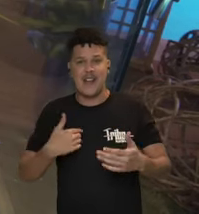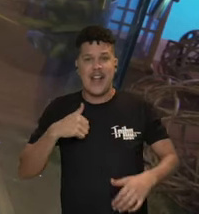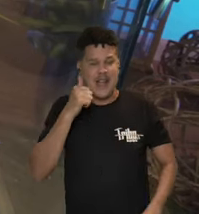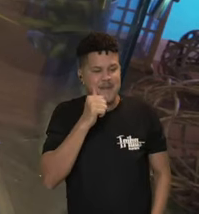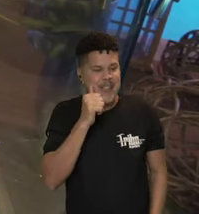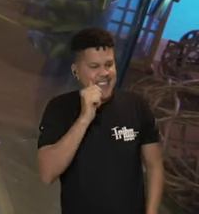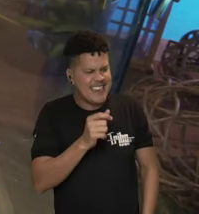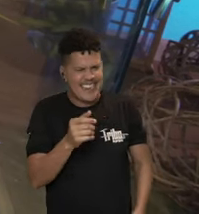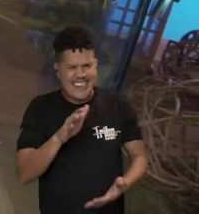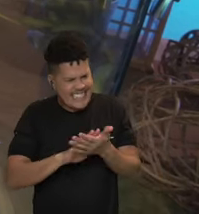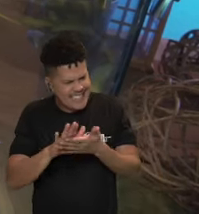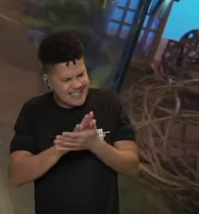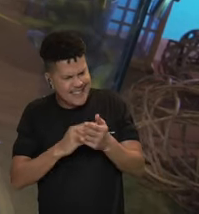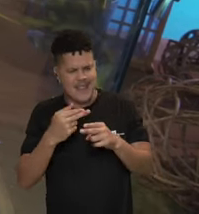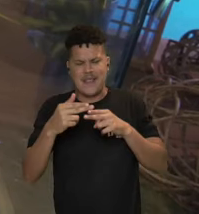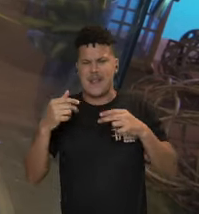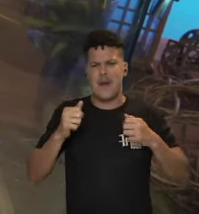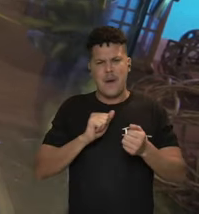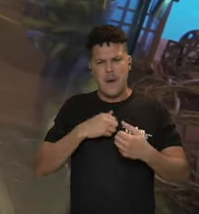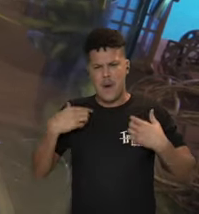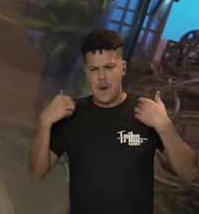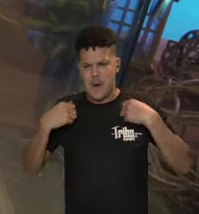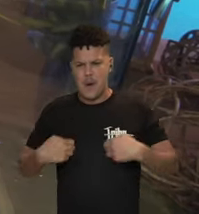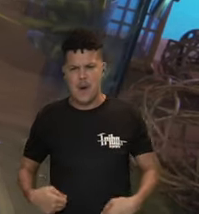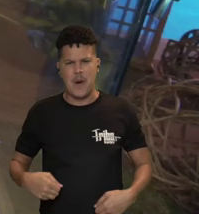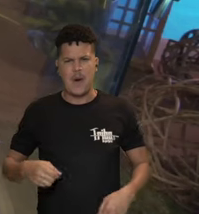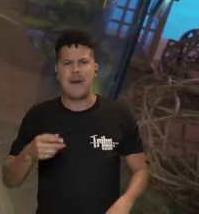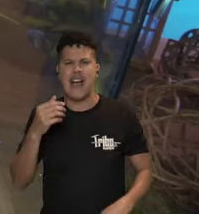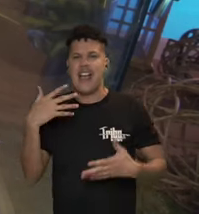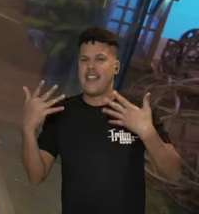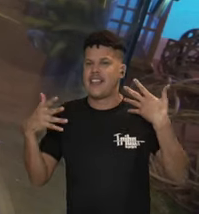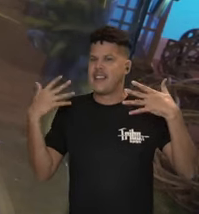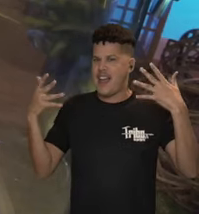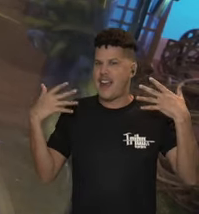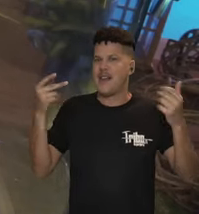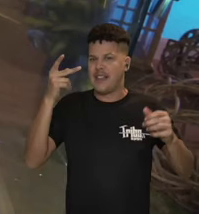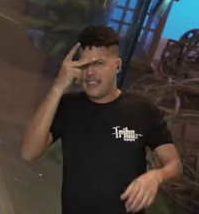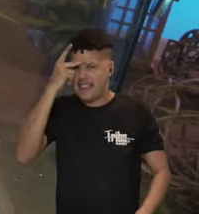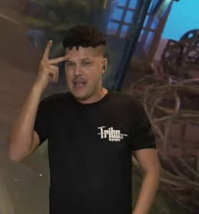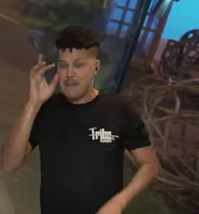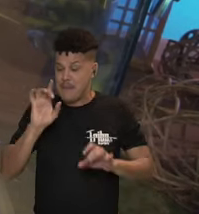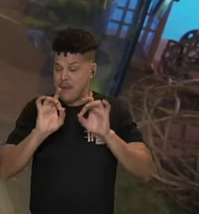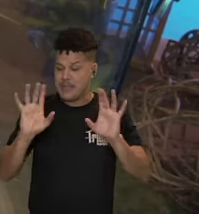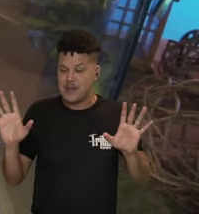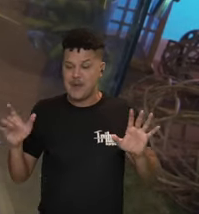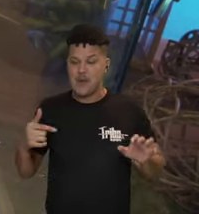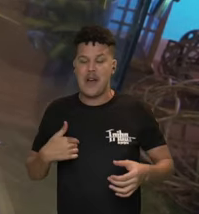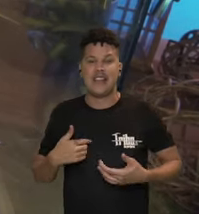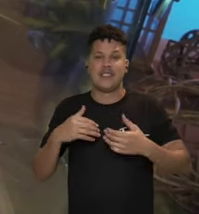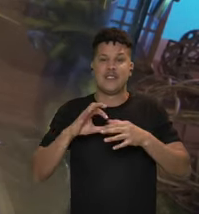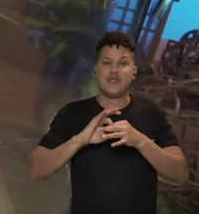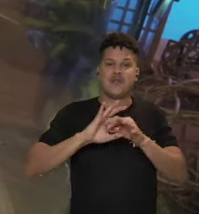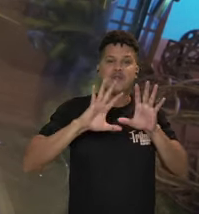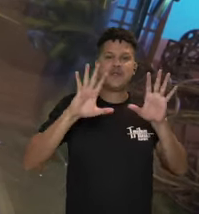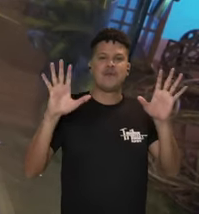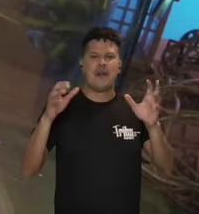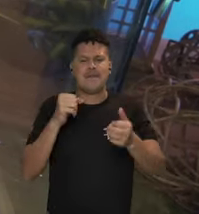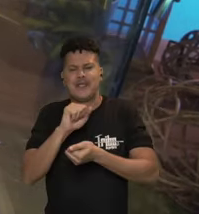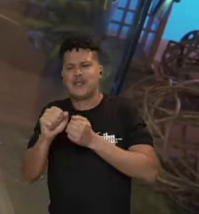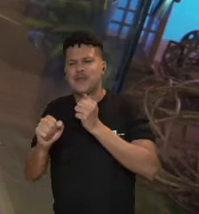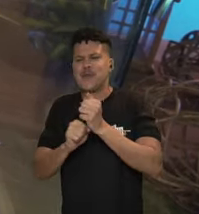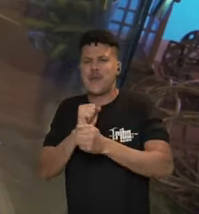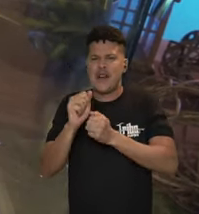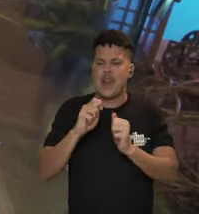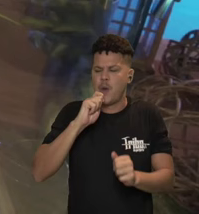sem roupa dizem que o calor deixa as pessoas mais loucas. Ponto de mistura na guilê com beijo na